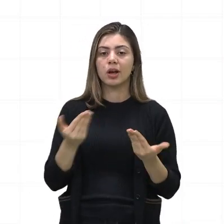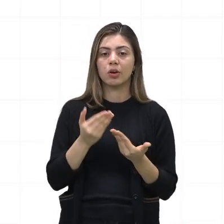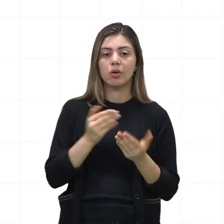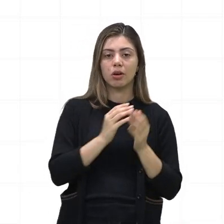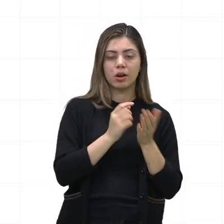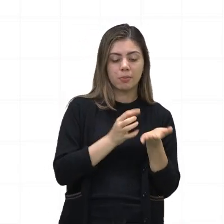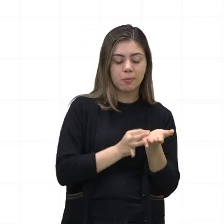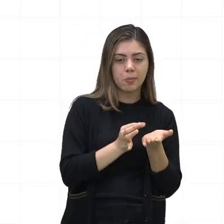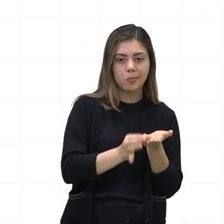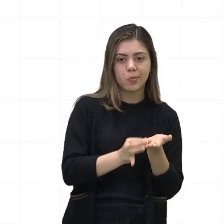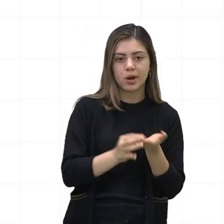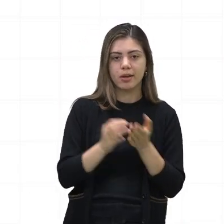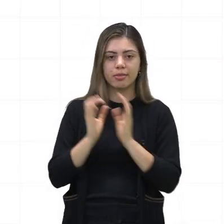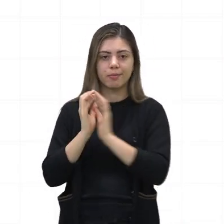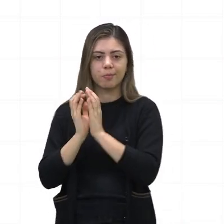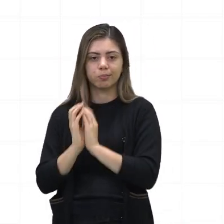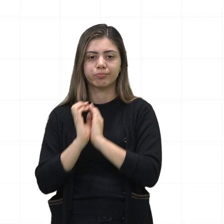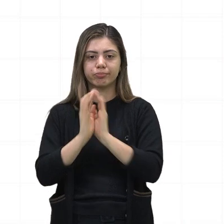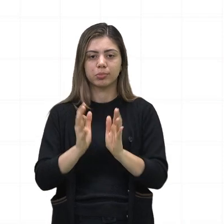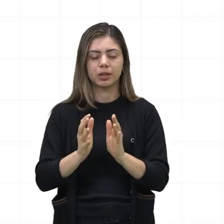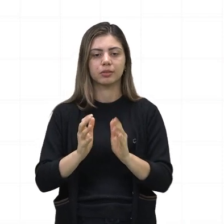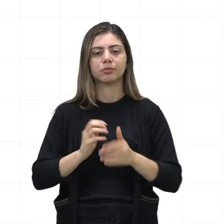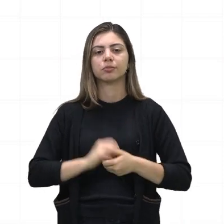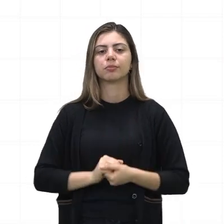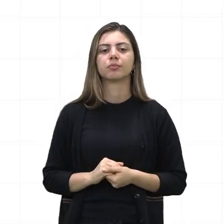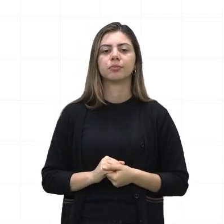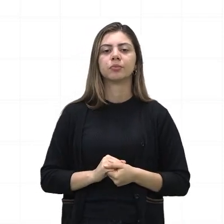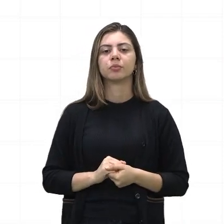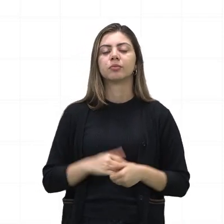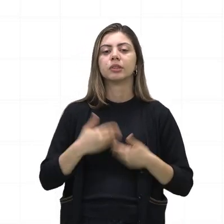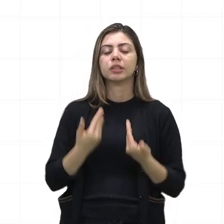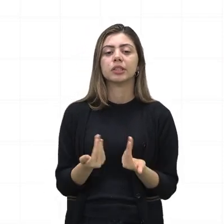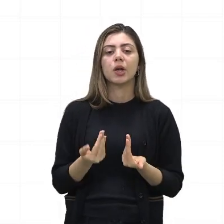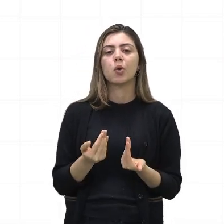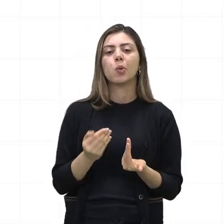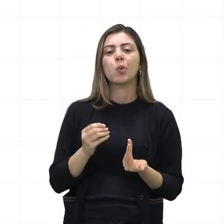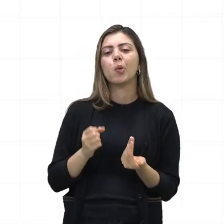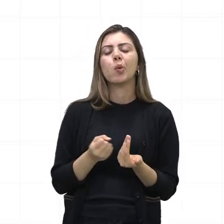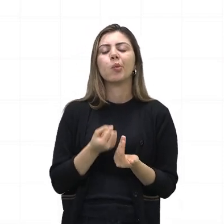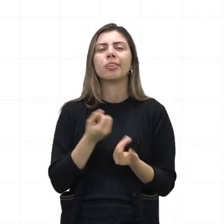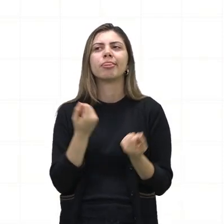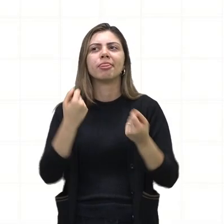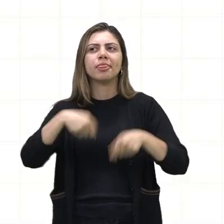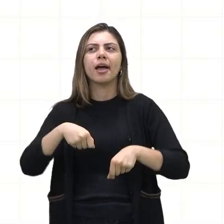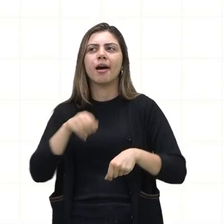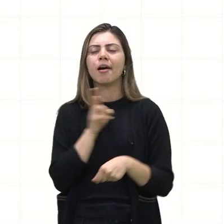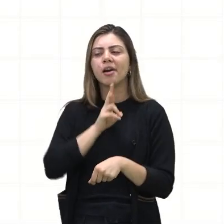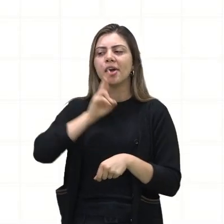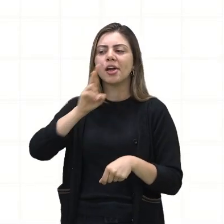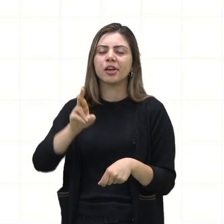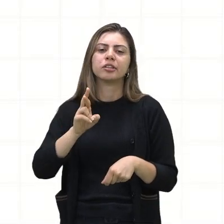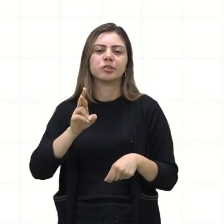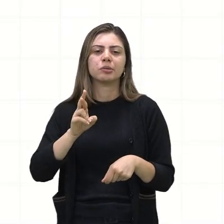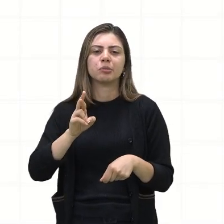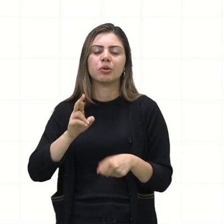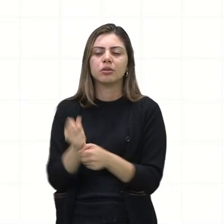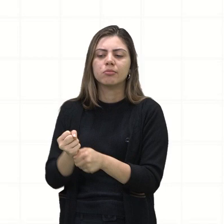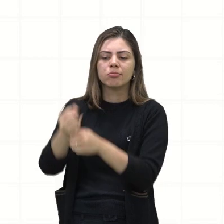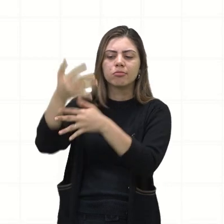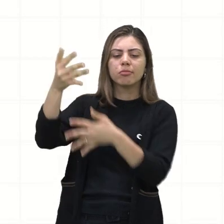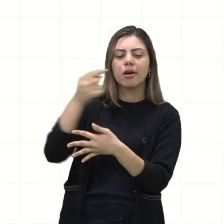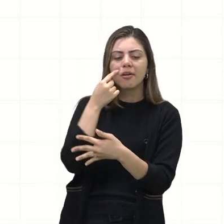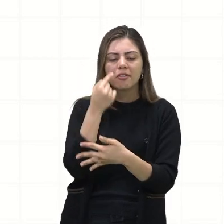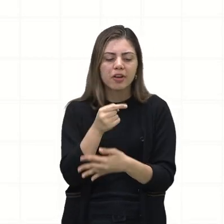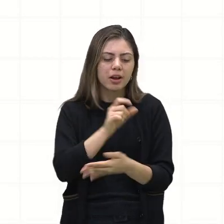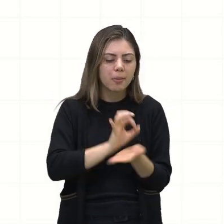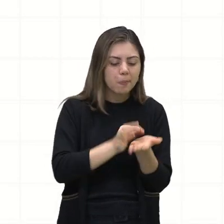de uma moeda e um dado, quais são os pares de resultados possíveis da leitura das faces da